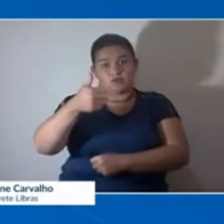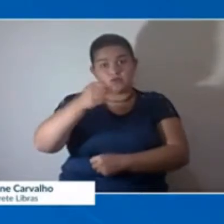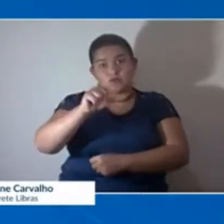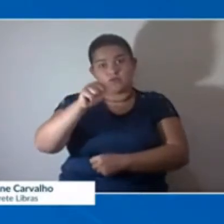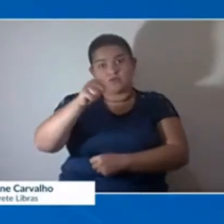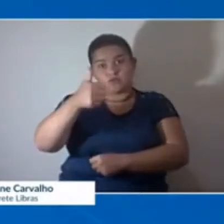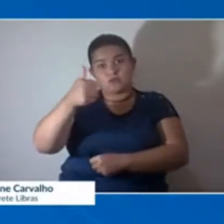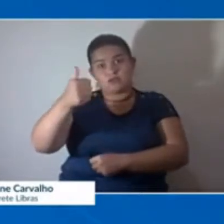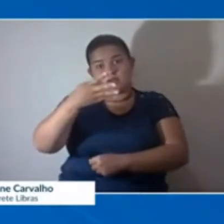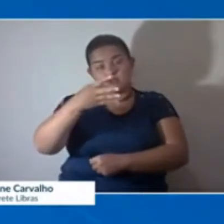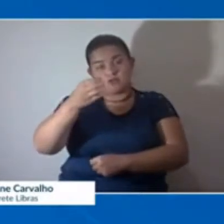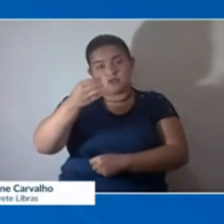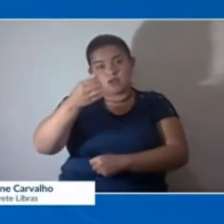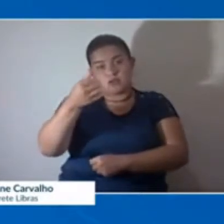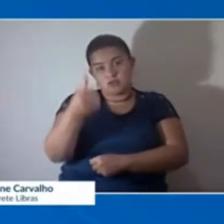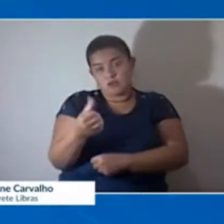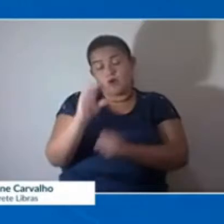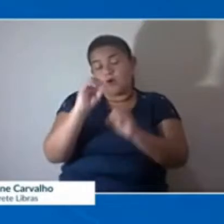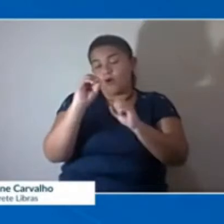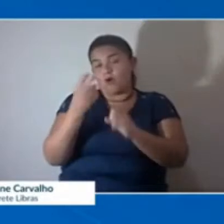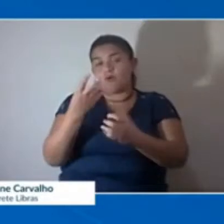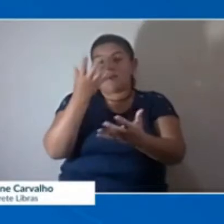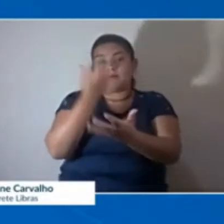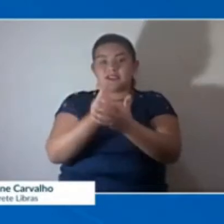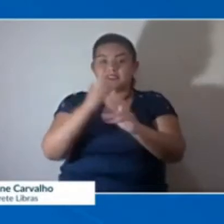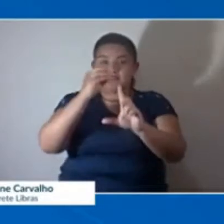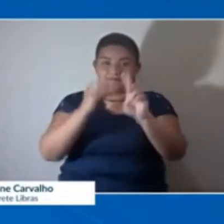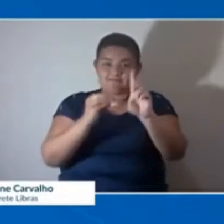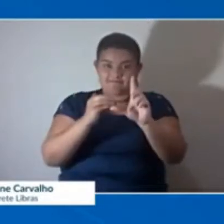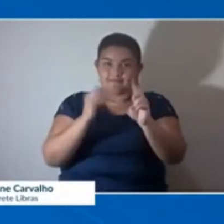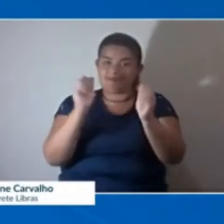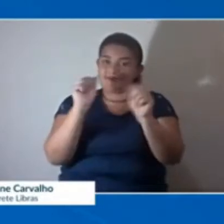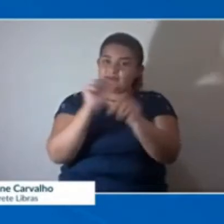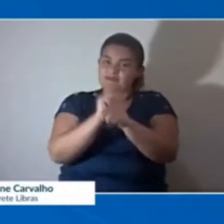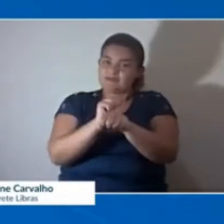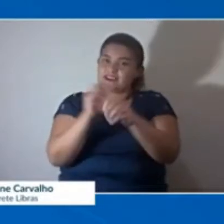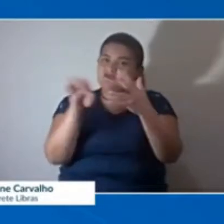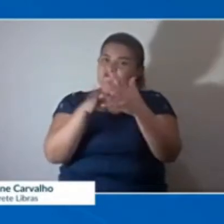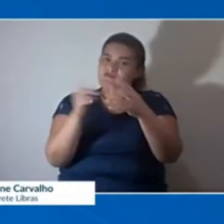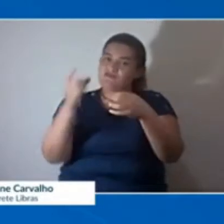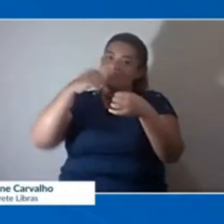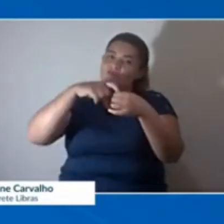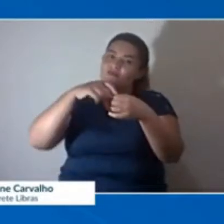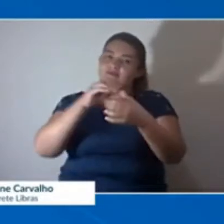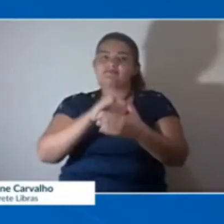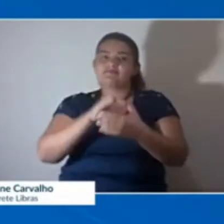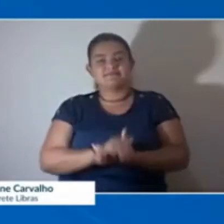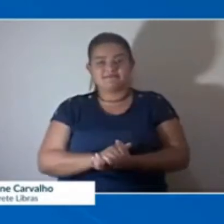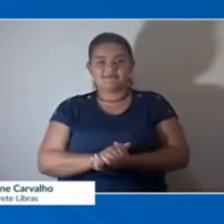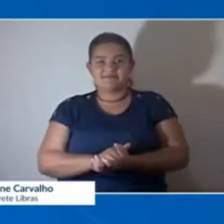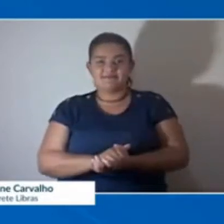629-9181-1406, ou então o nosso aplicativo. Daqui a pouquinho a gente volta, que tem muito assunto ainda para falar.